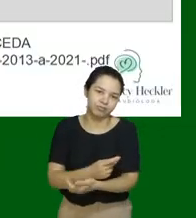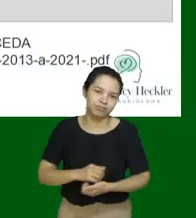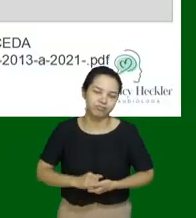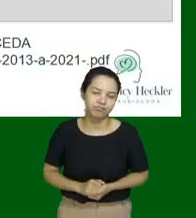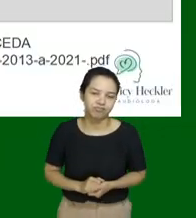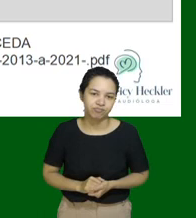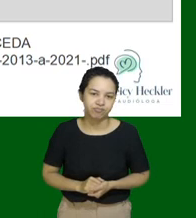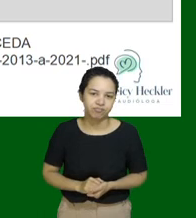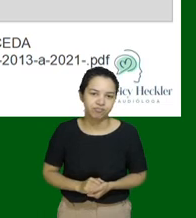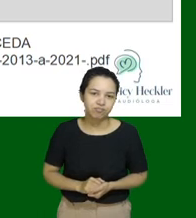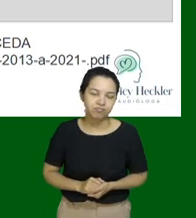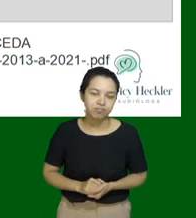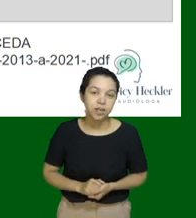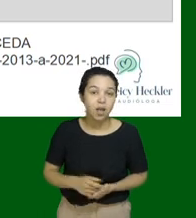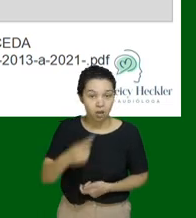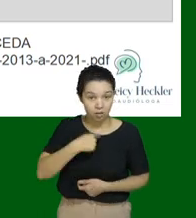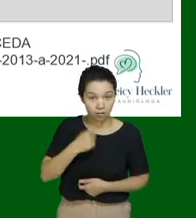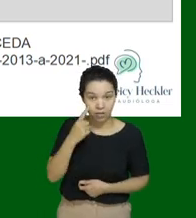Aqui a gente tem uma estatística.